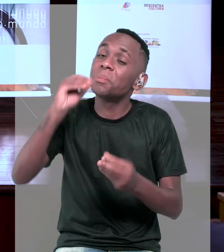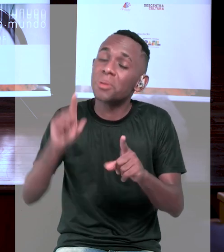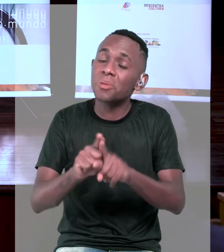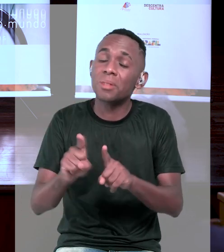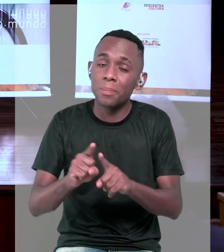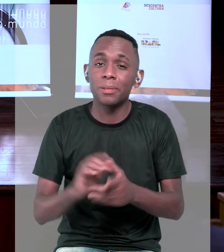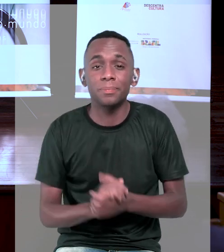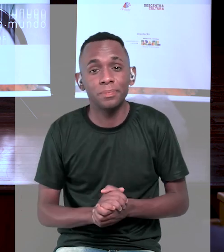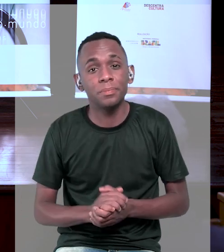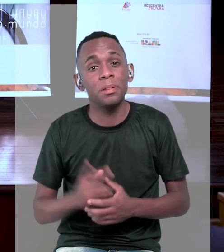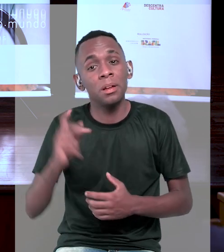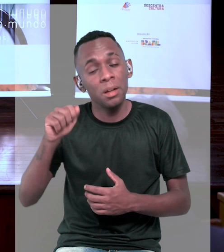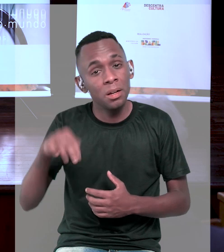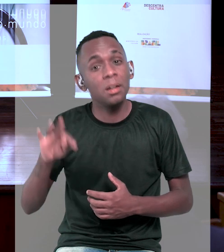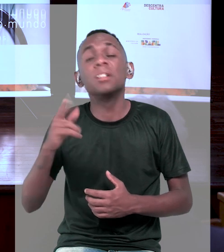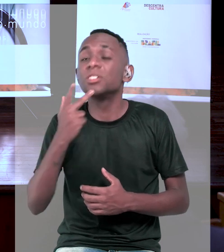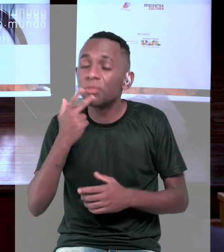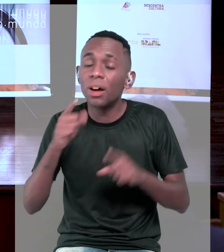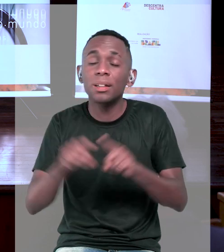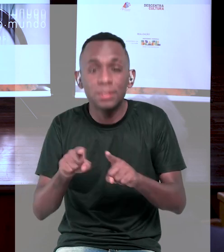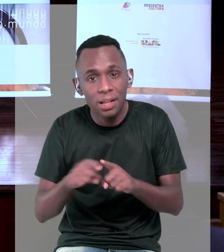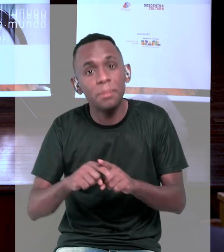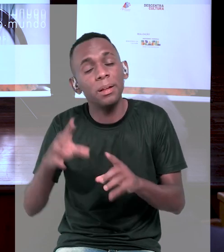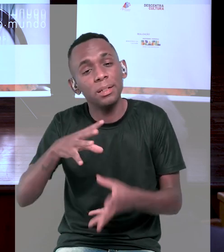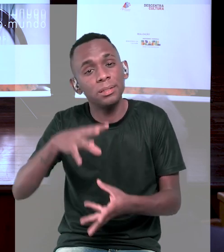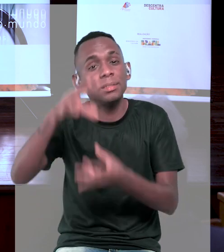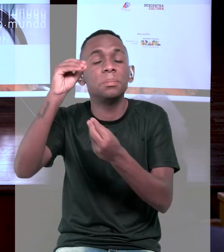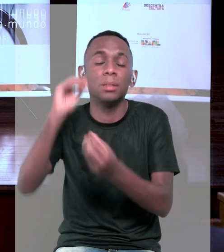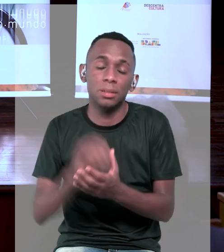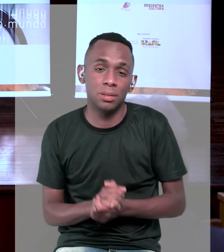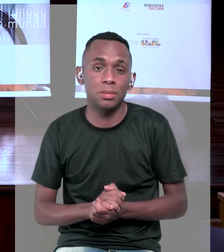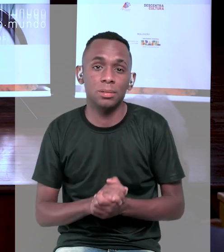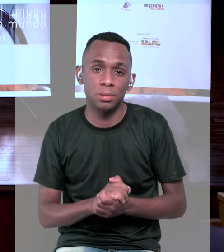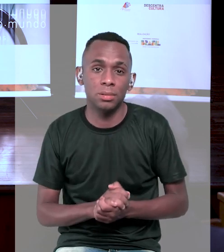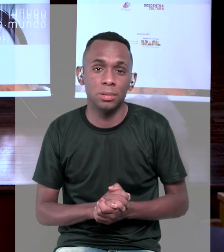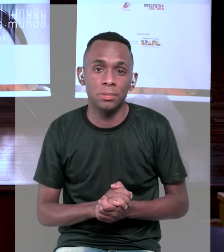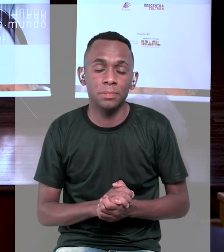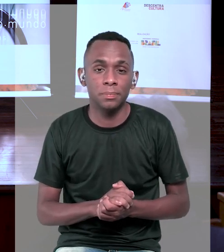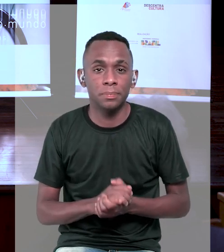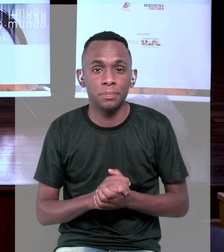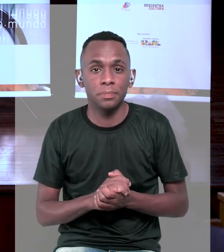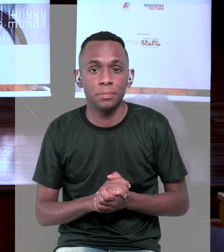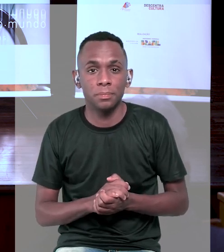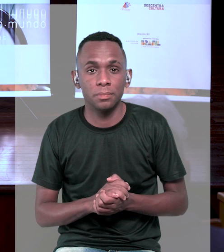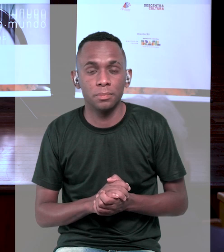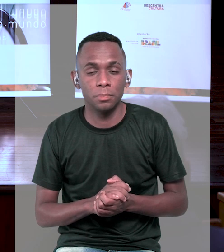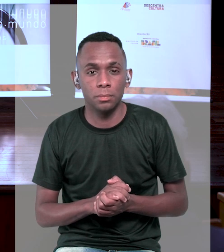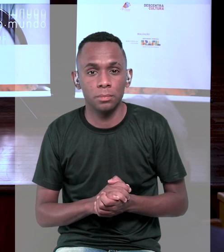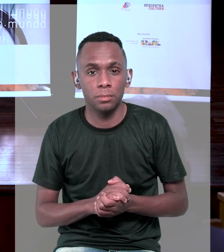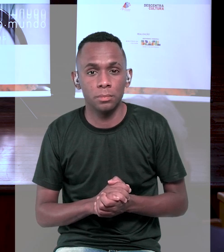sujeito dividido sem saber. Lacan falou do espírito sem querer.